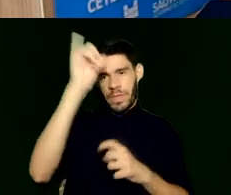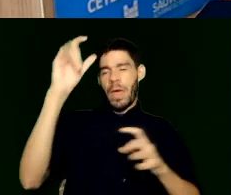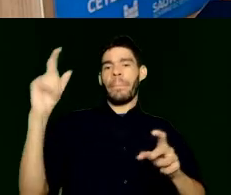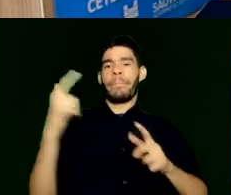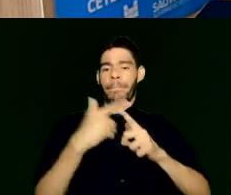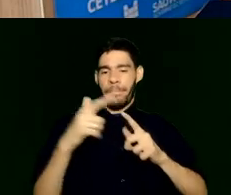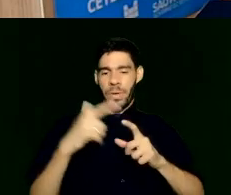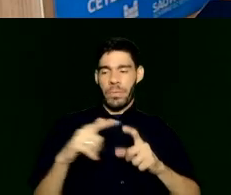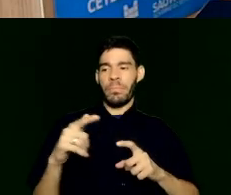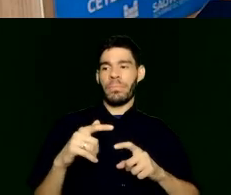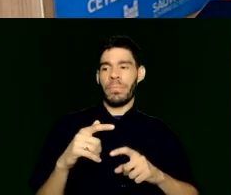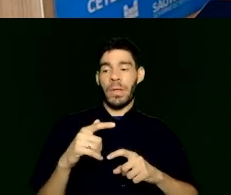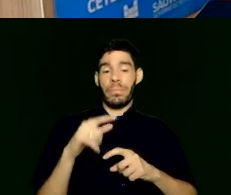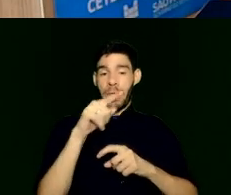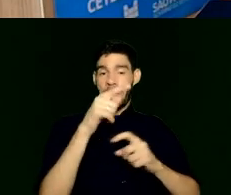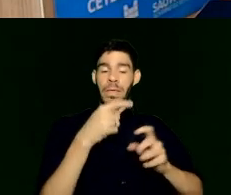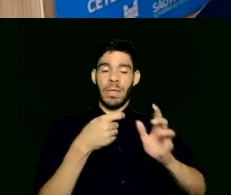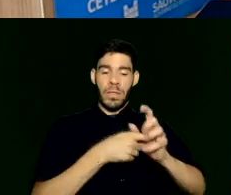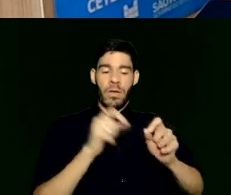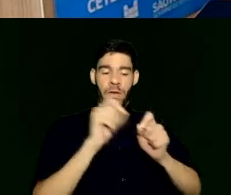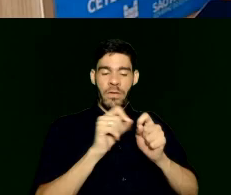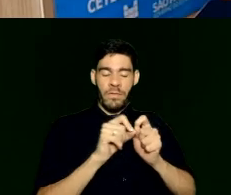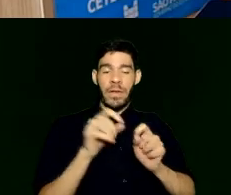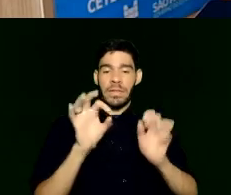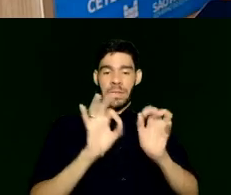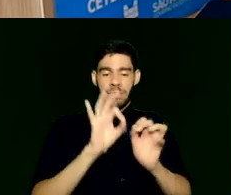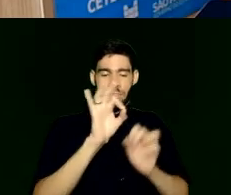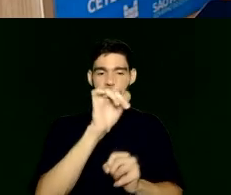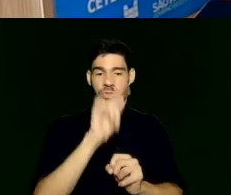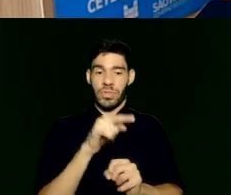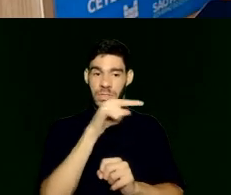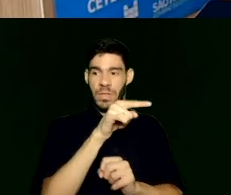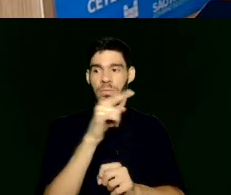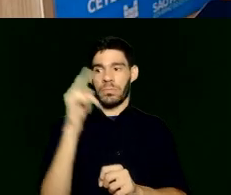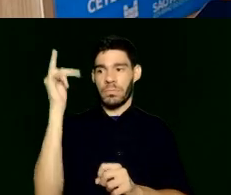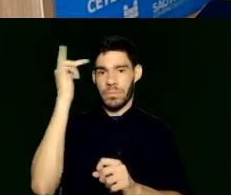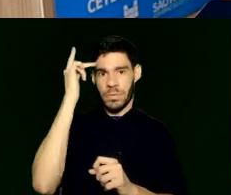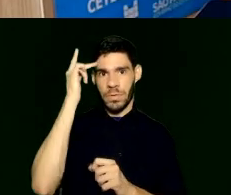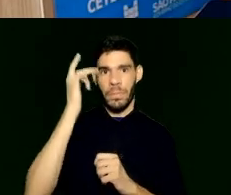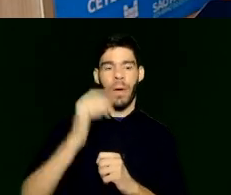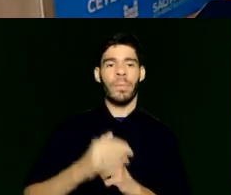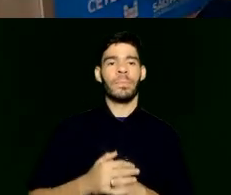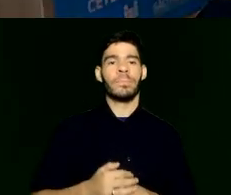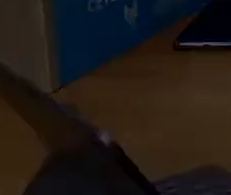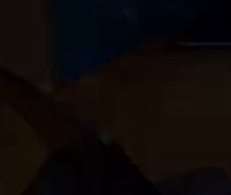isso que nós procuramos fazer na questão da gestão de resíduos sólidos no estado de São Paulo.